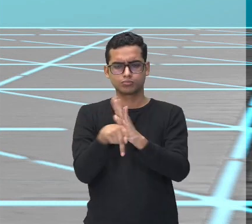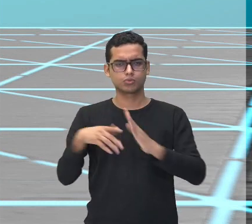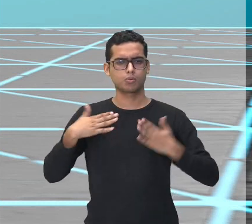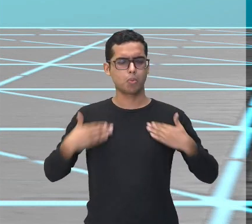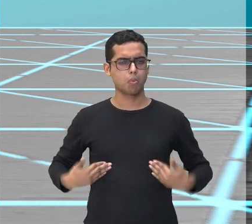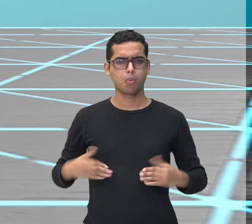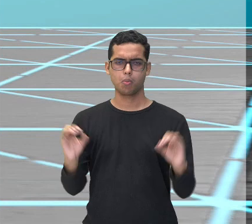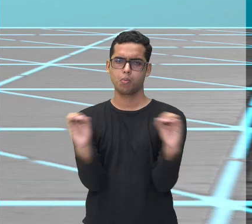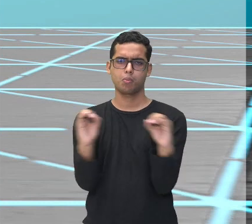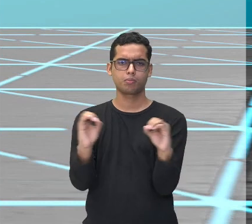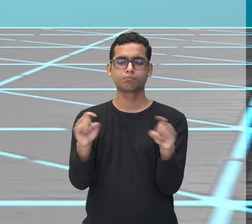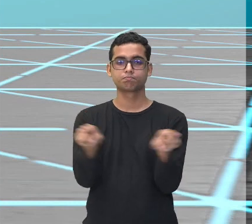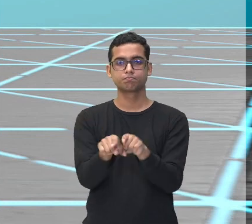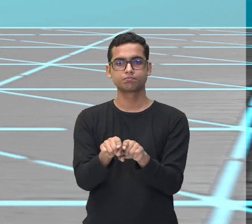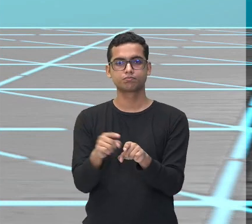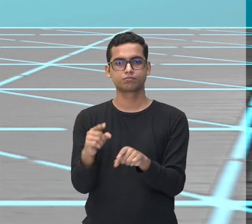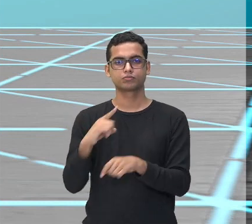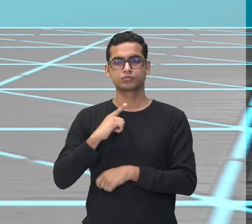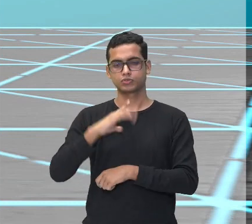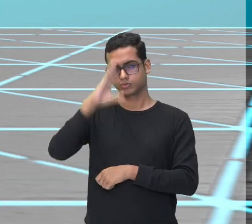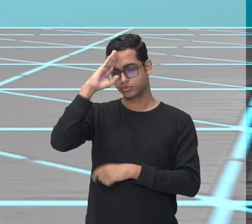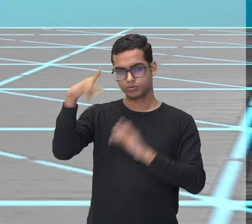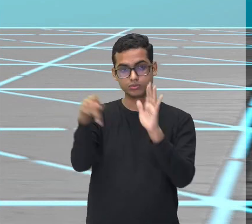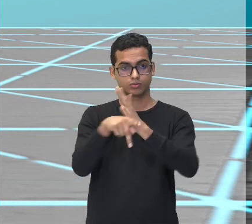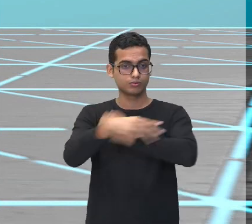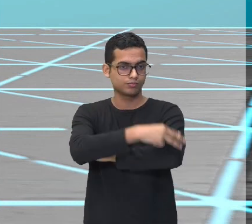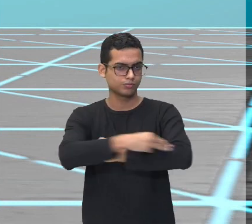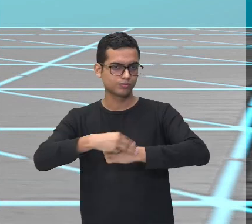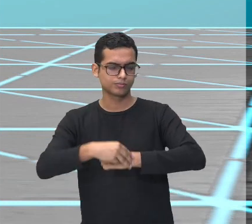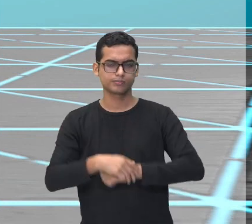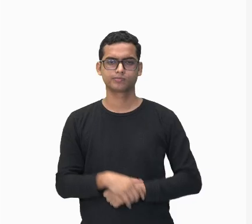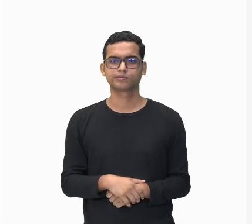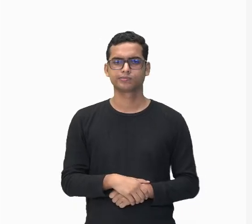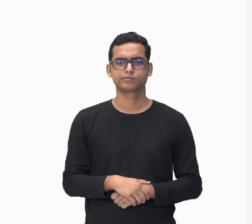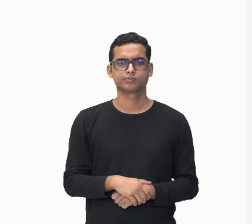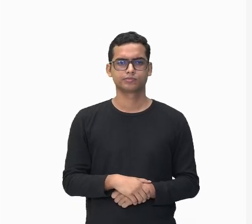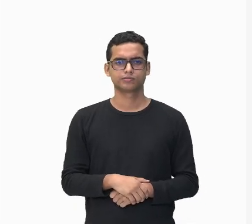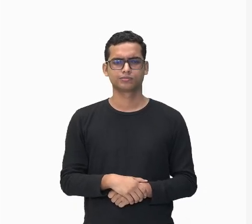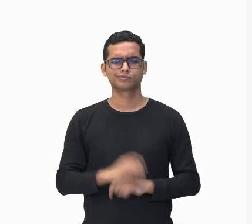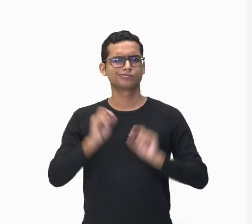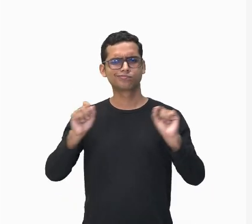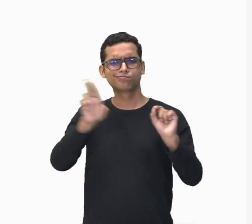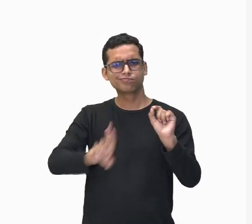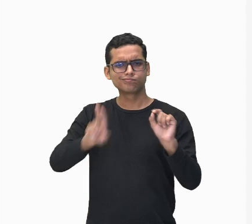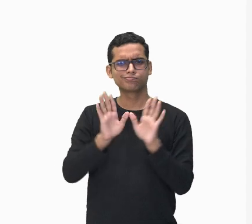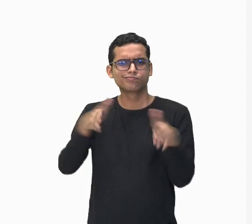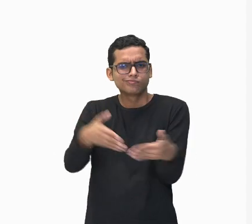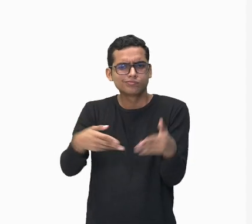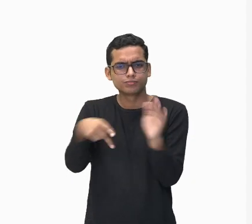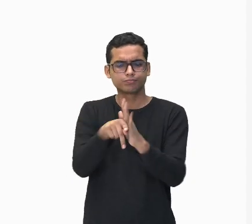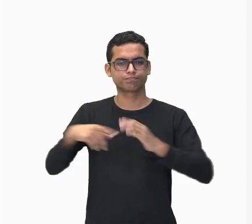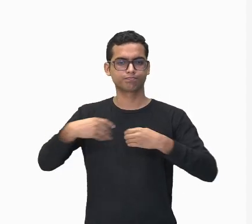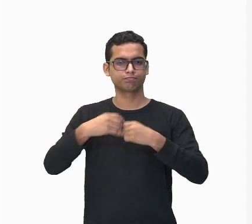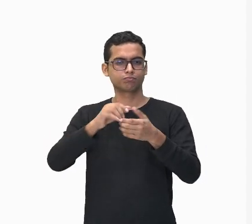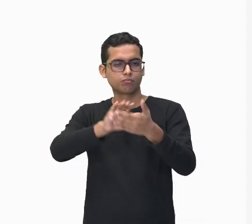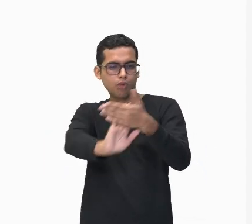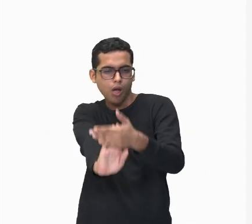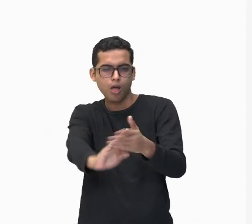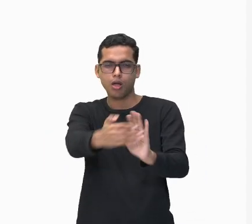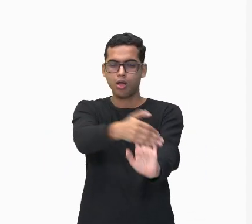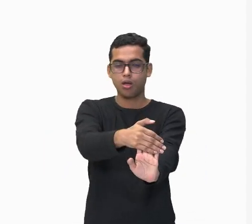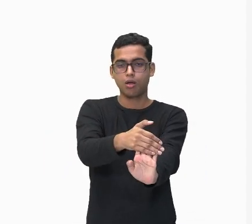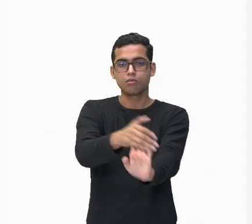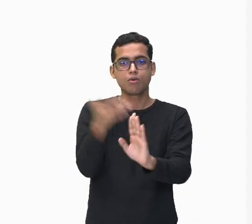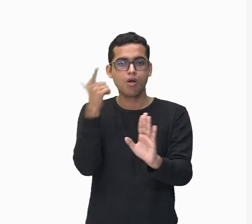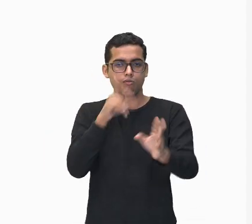vai acontecer principalmente nos nossos músculos, ok? Para que serve, então, o alongamento? Para aumentar a